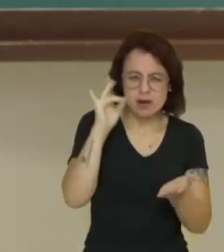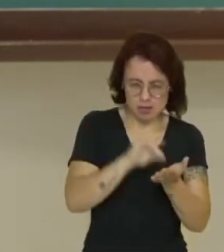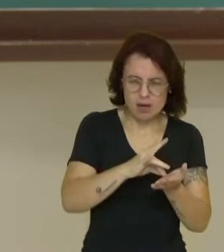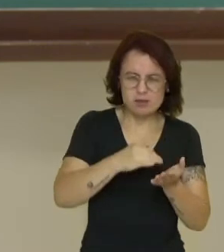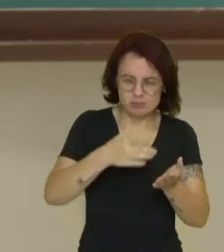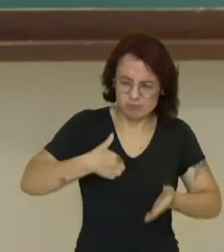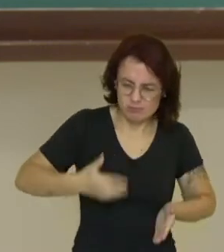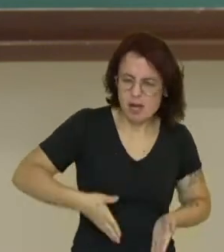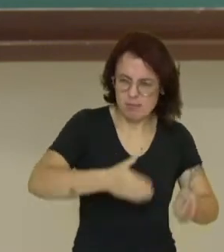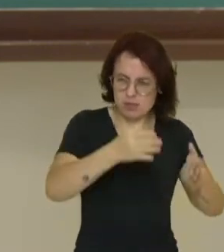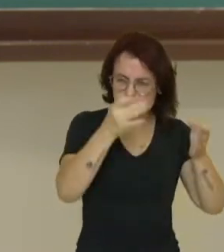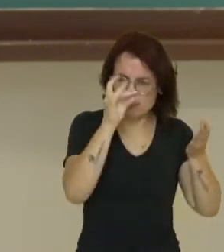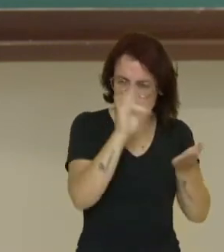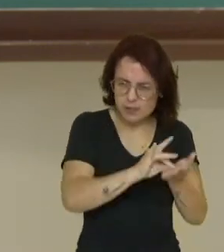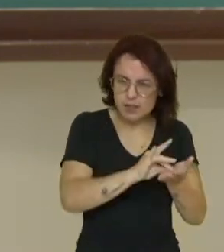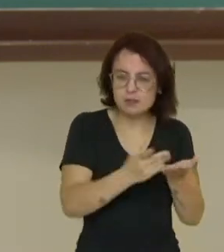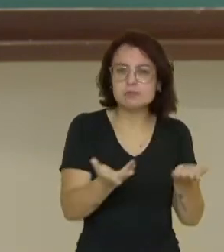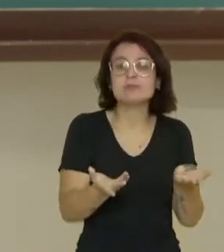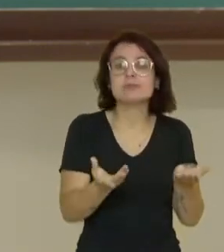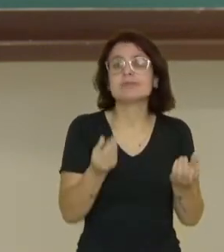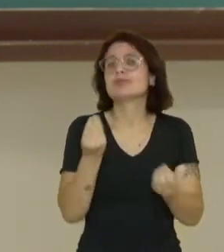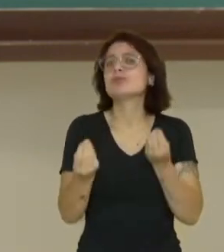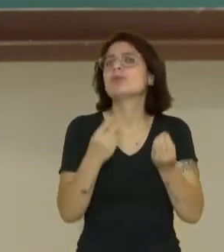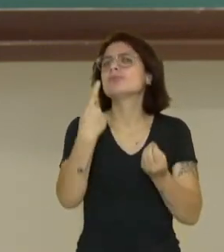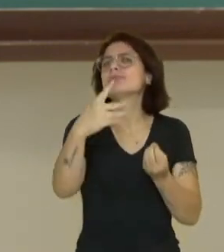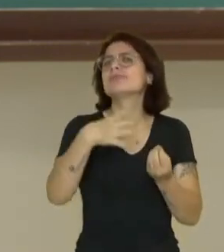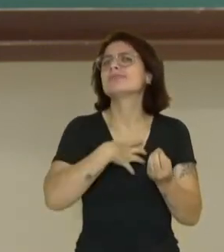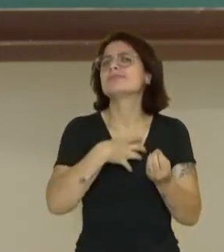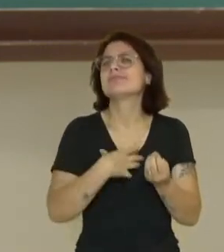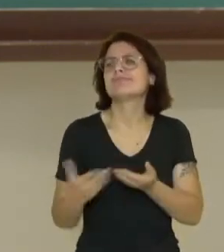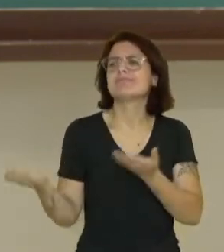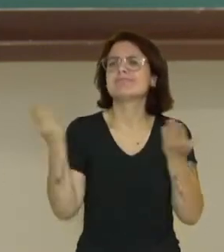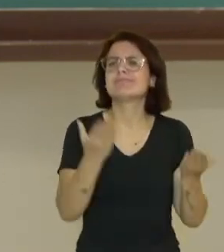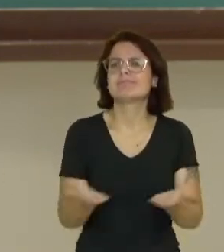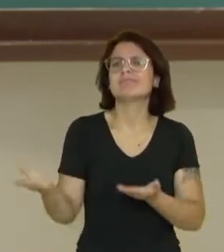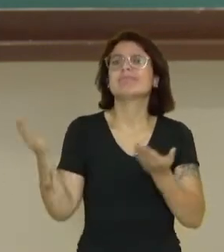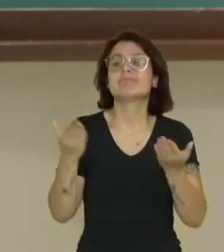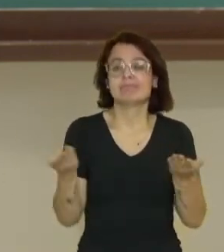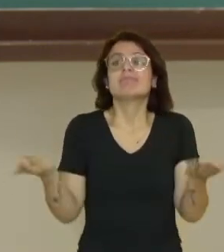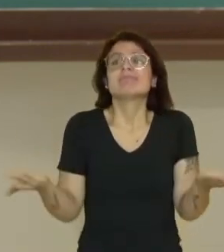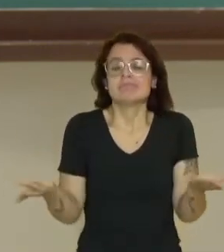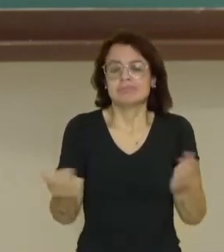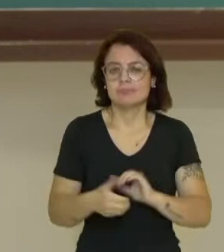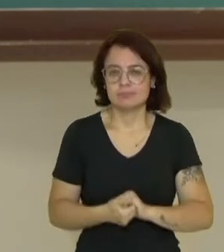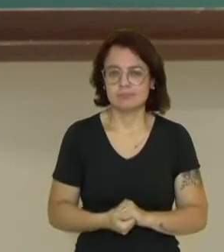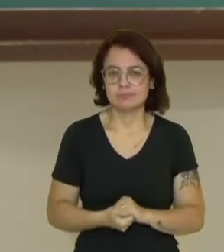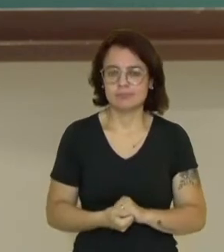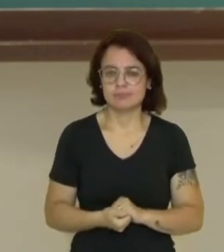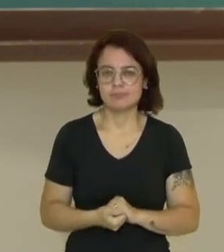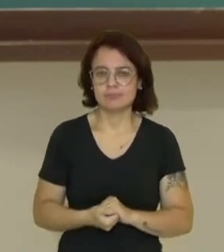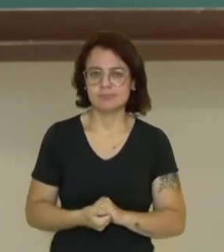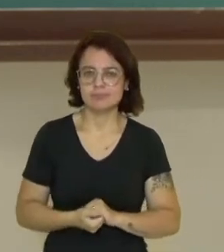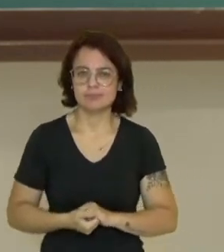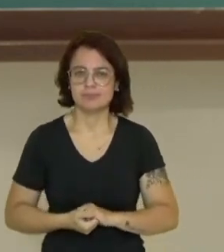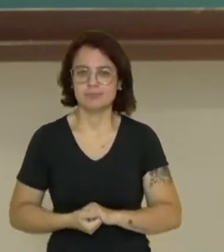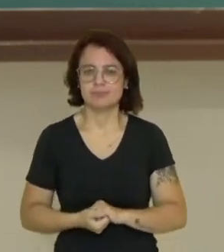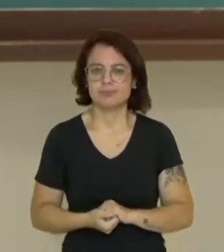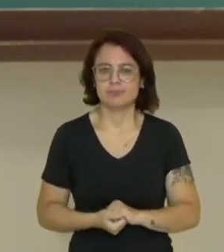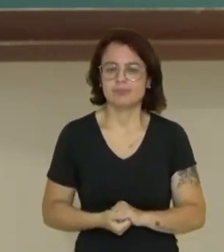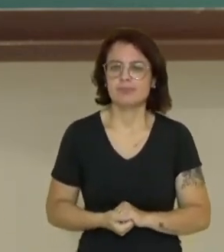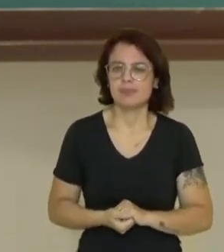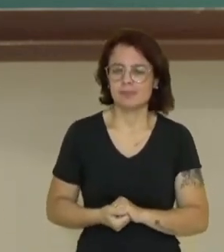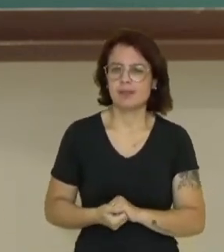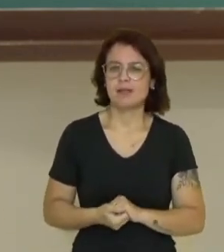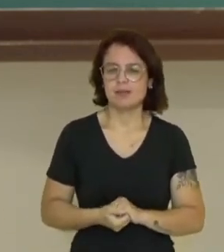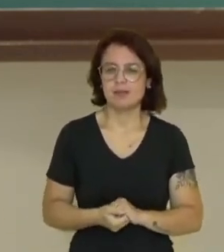e o que é certo faz com que a gente se oriente, né? Para seguir esse caminho bom, esse caminho correto, esse